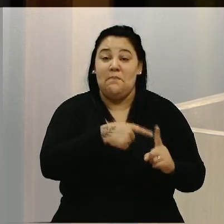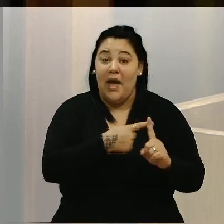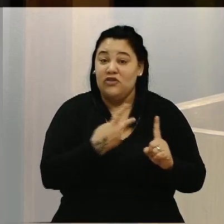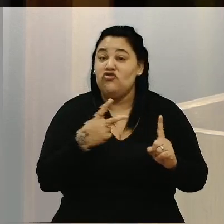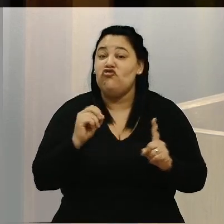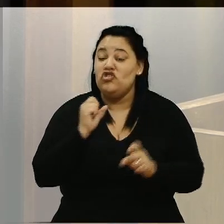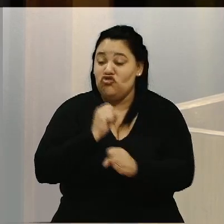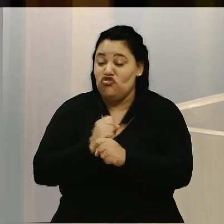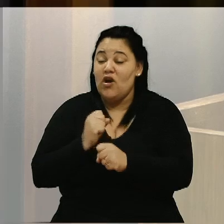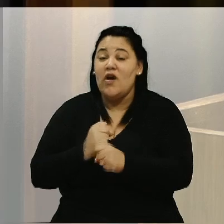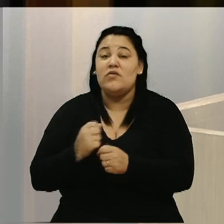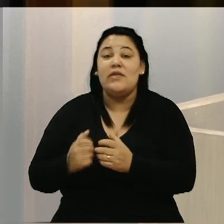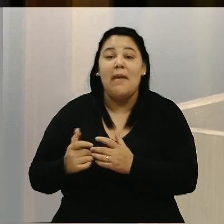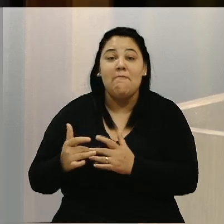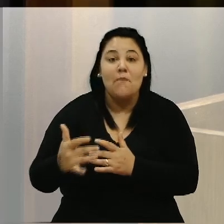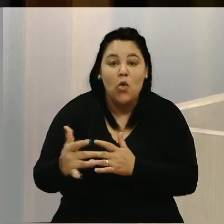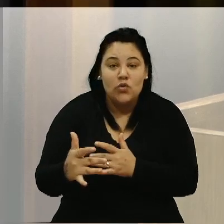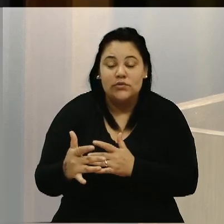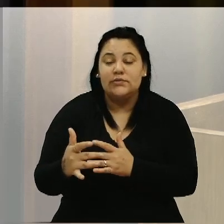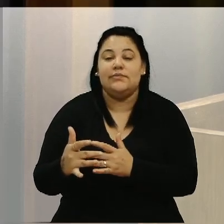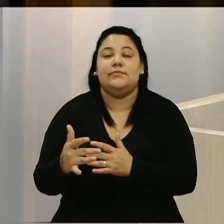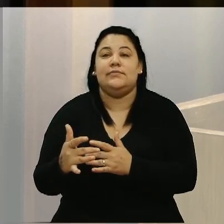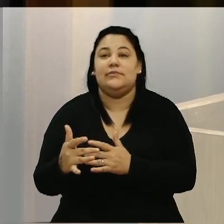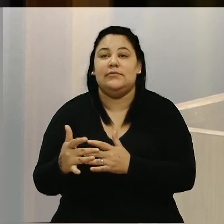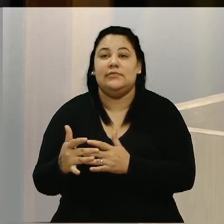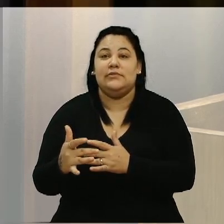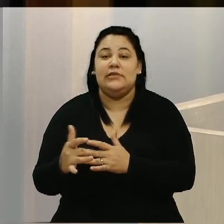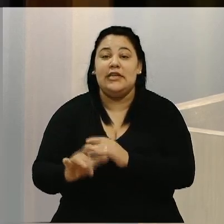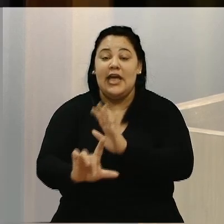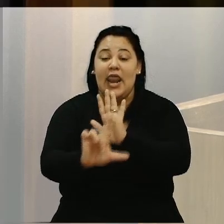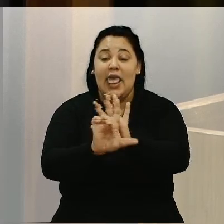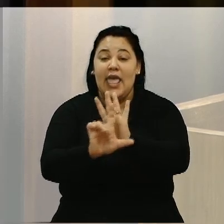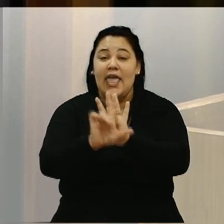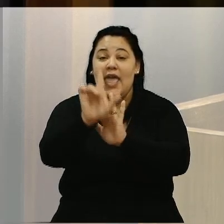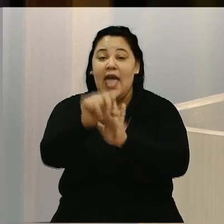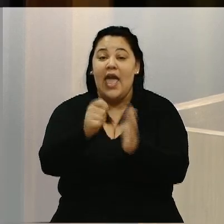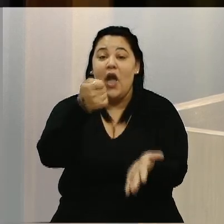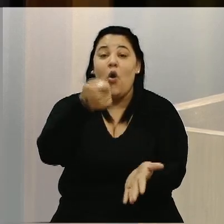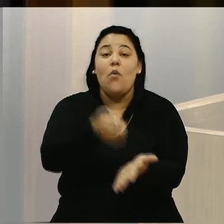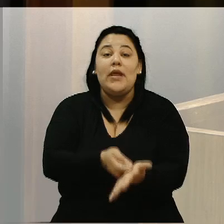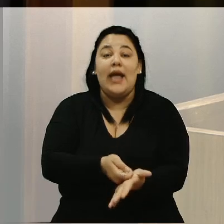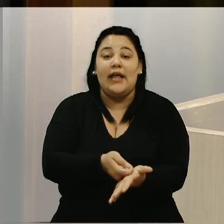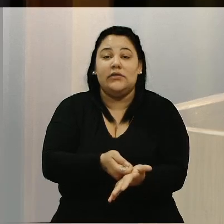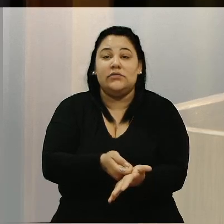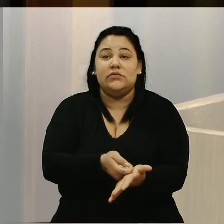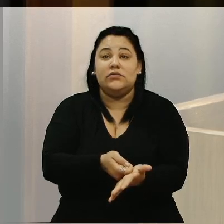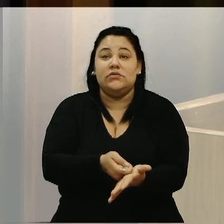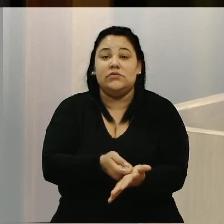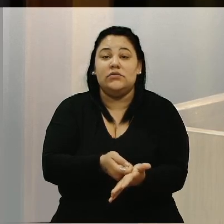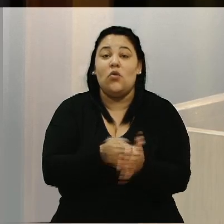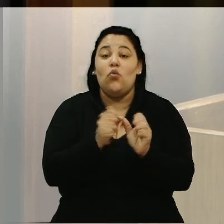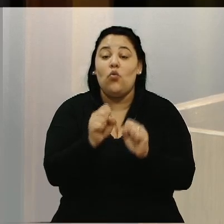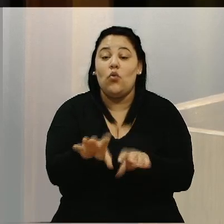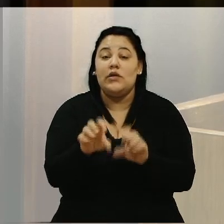né, da sua implementação, que ela torna obrigatório o ensino